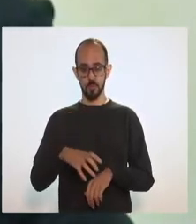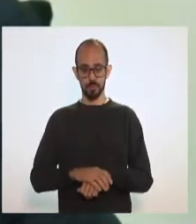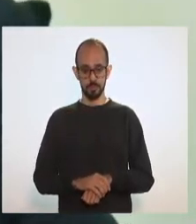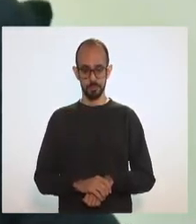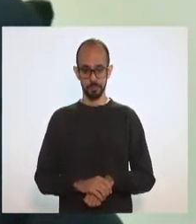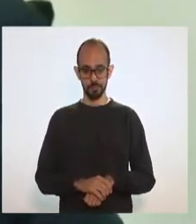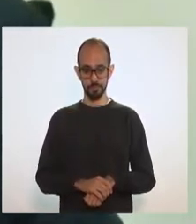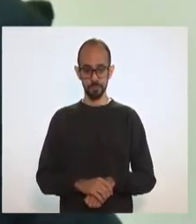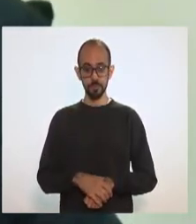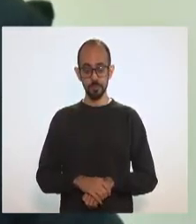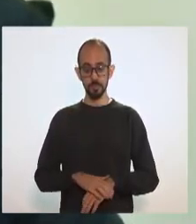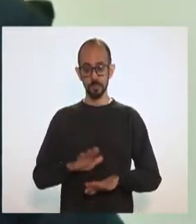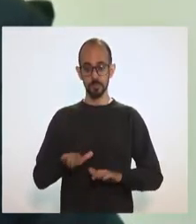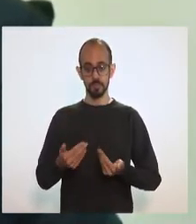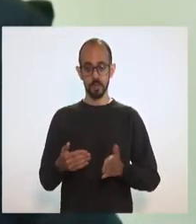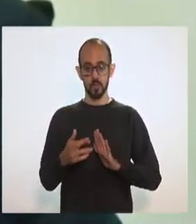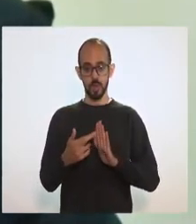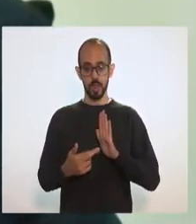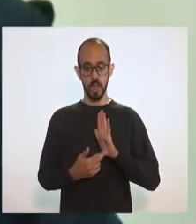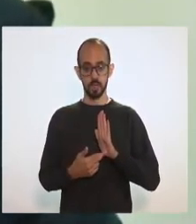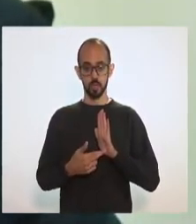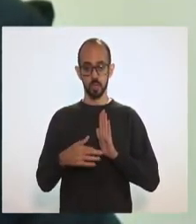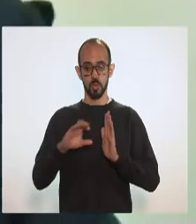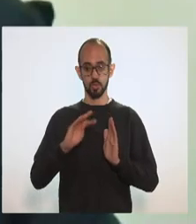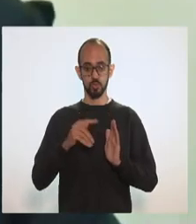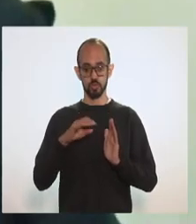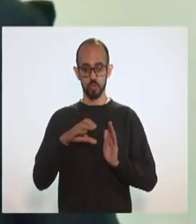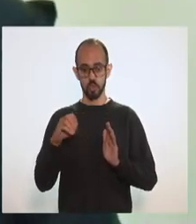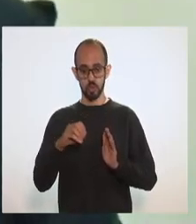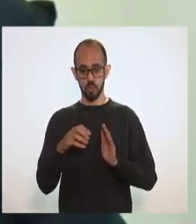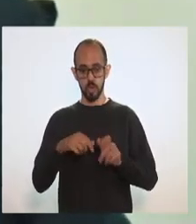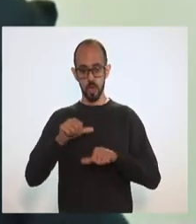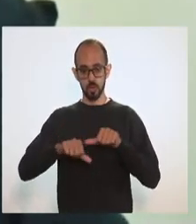Favorável com subemenda à emenda. Em discussão e votação, aprovado.